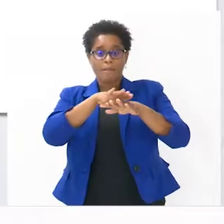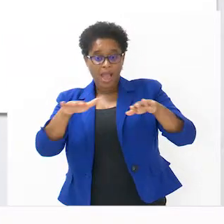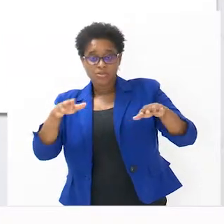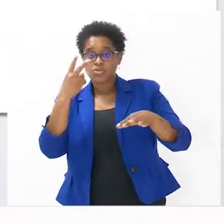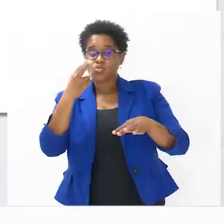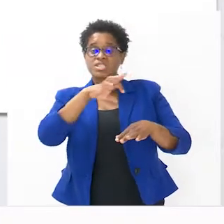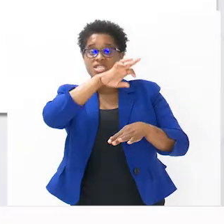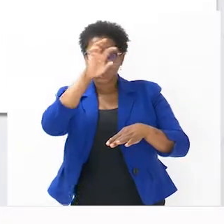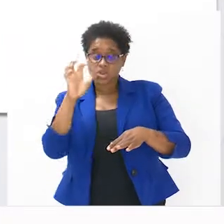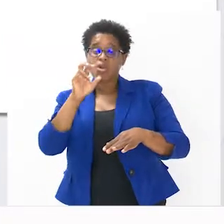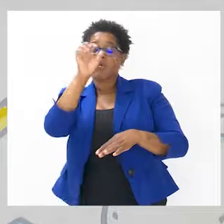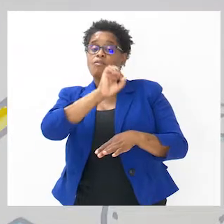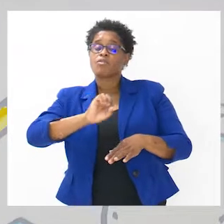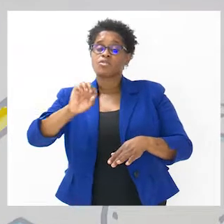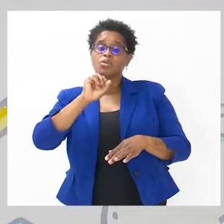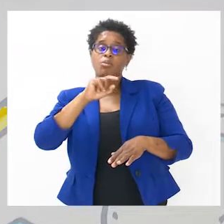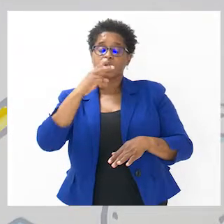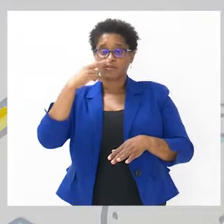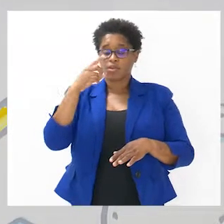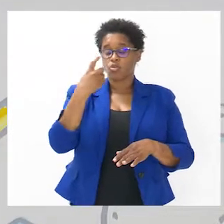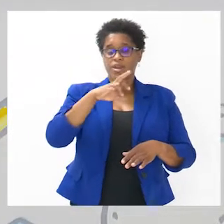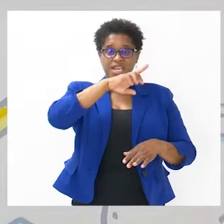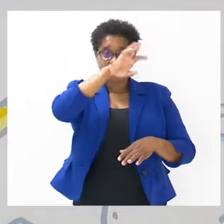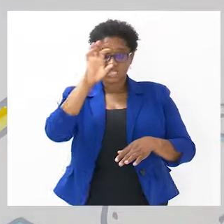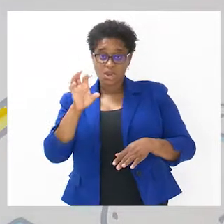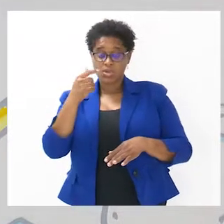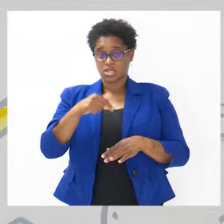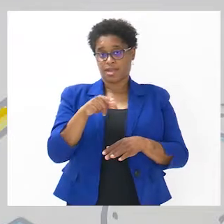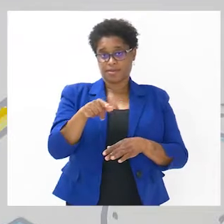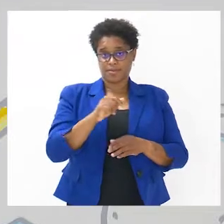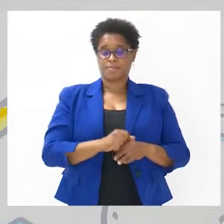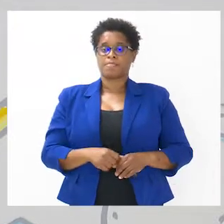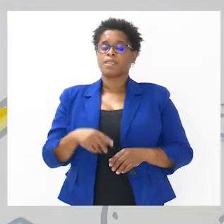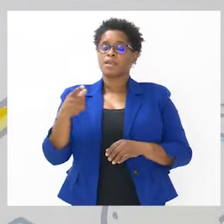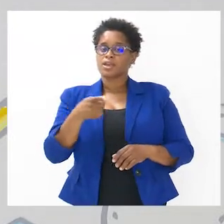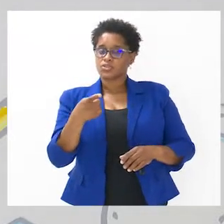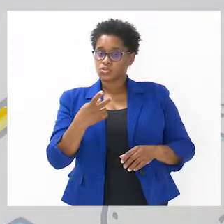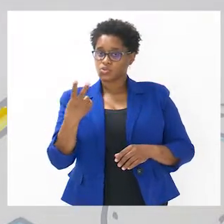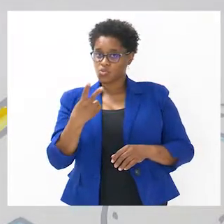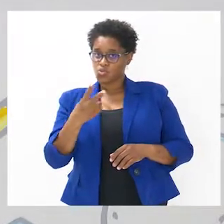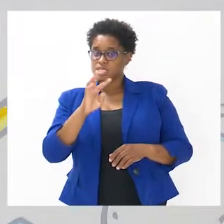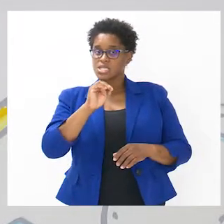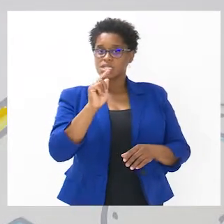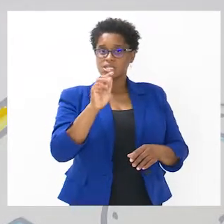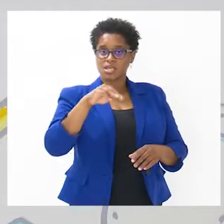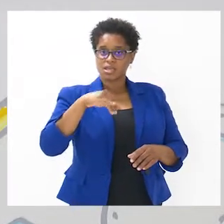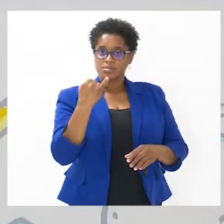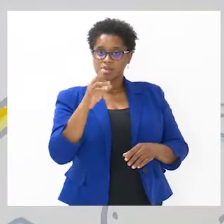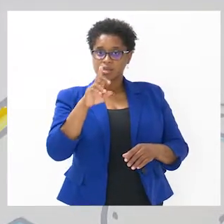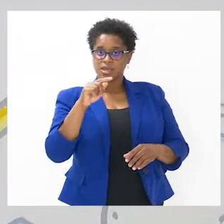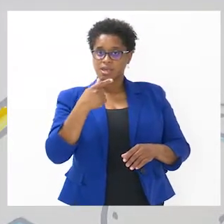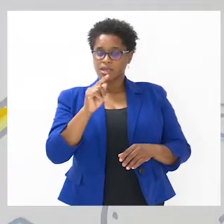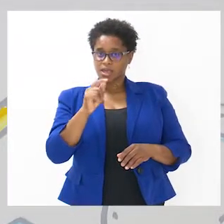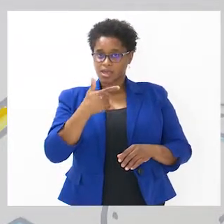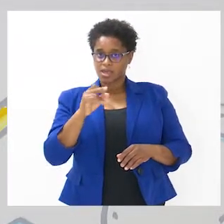regiões. Vocês podem ver uma região que está aqui, entre essas duas semirretas, que